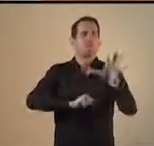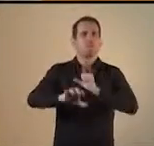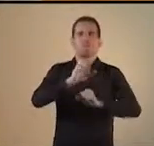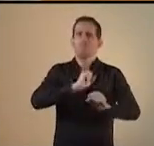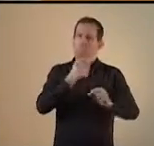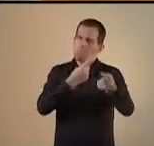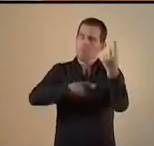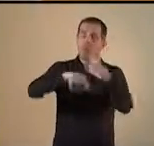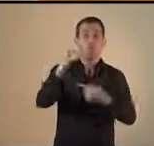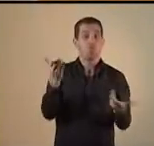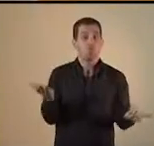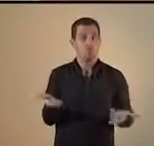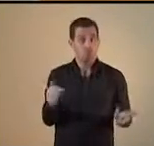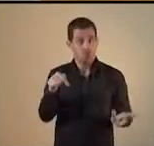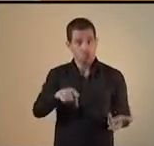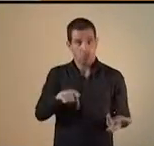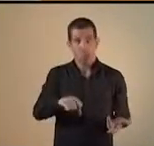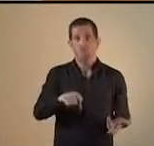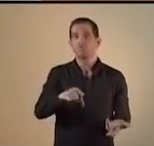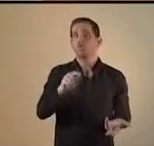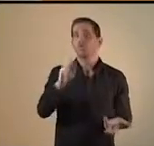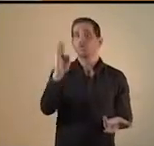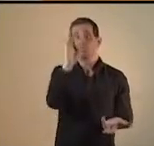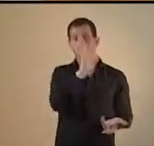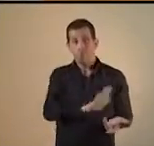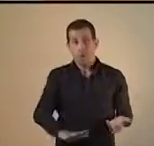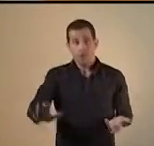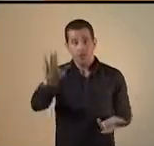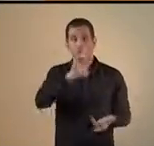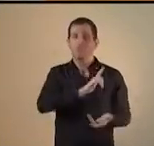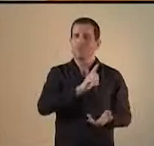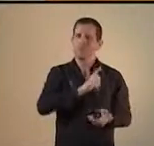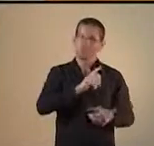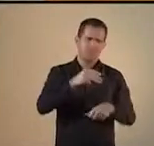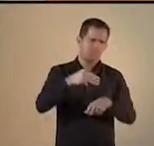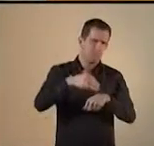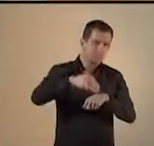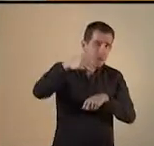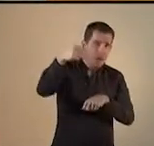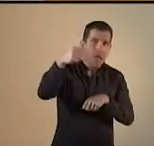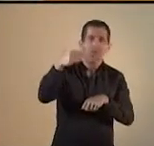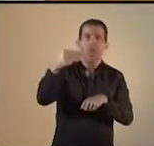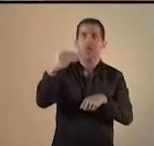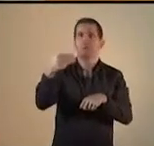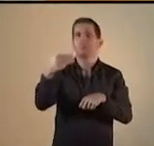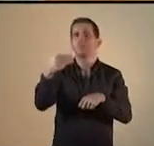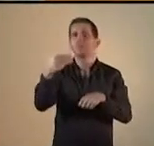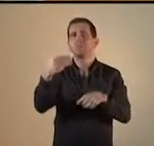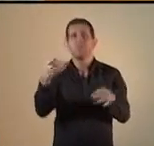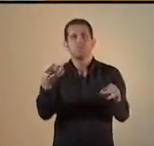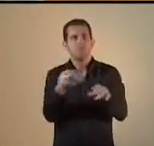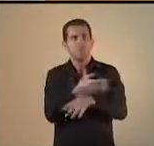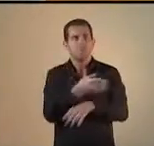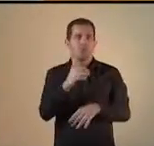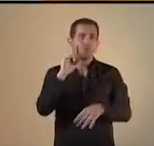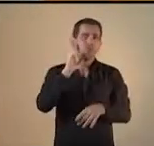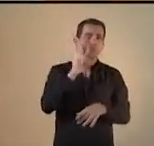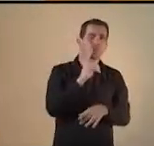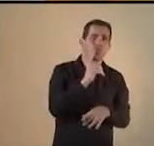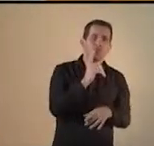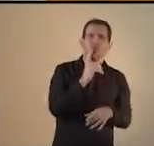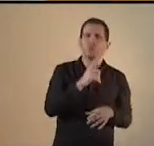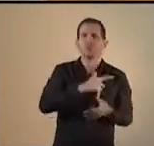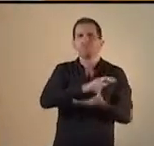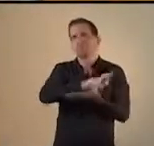temos diversos mestres, né? Mestres surdos, né? Então, eles estão